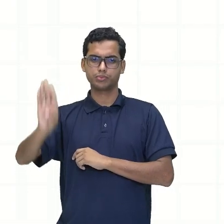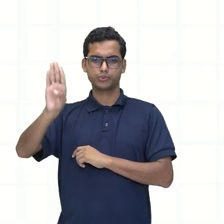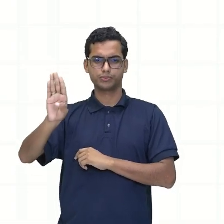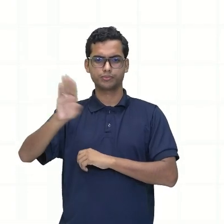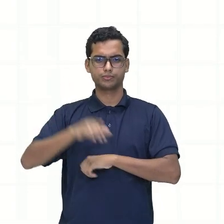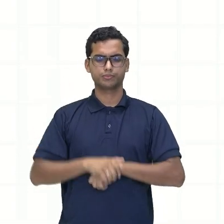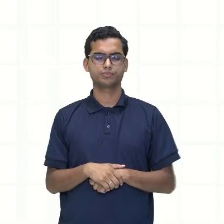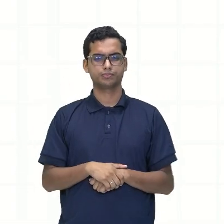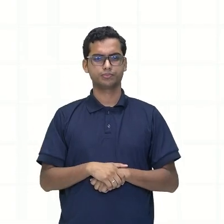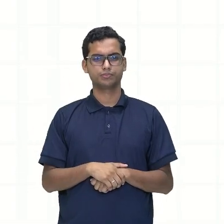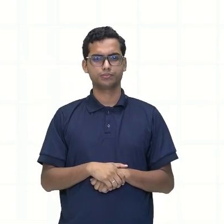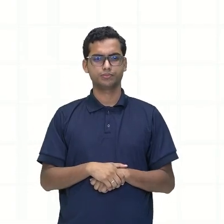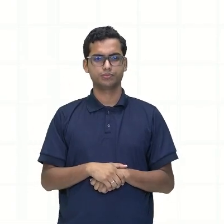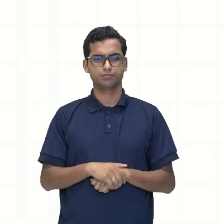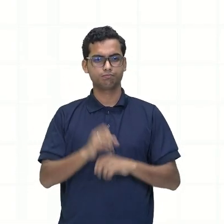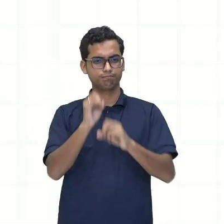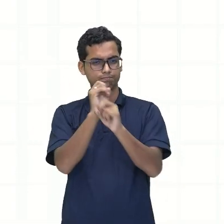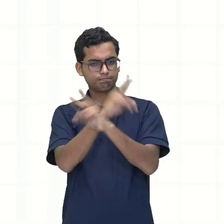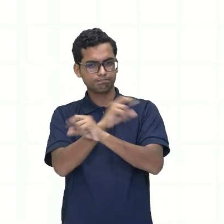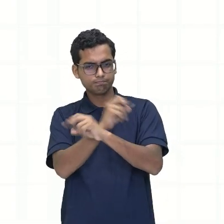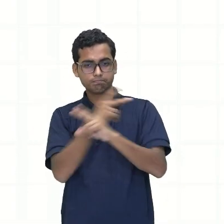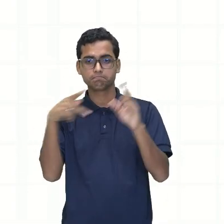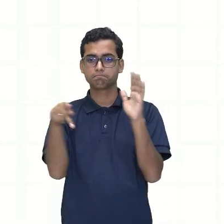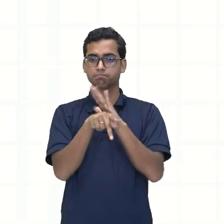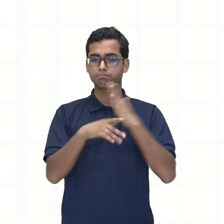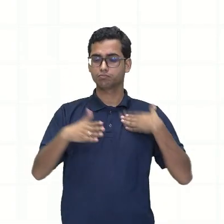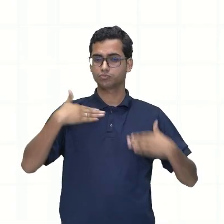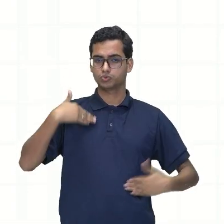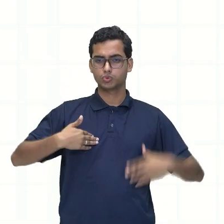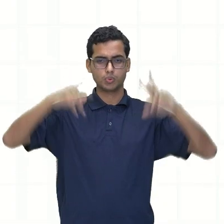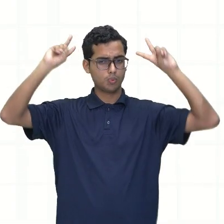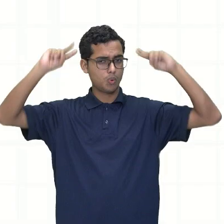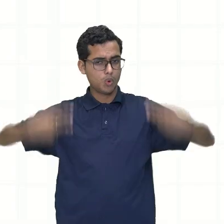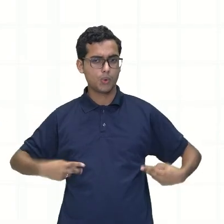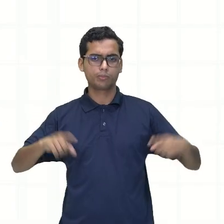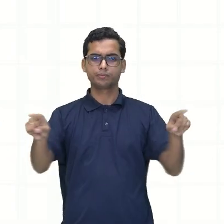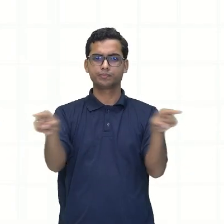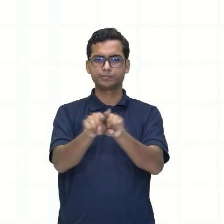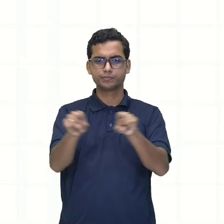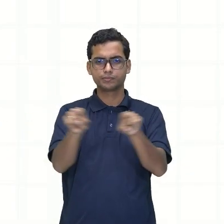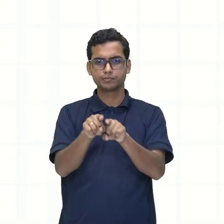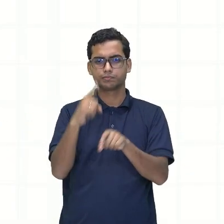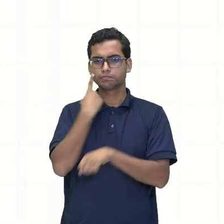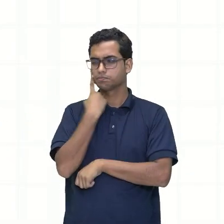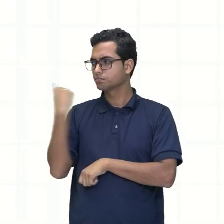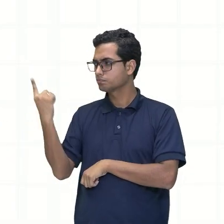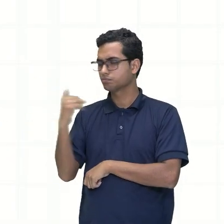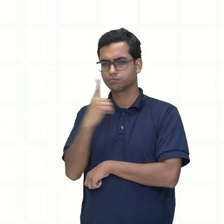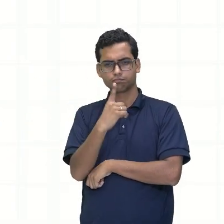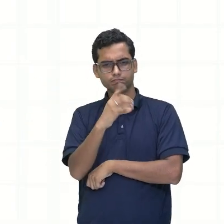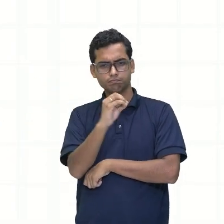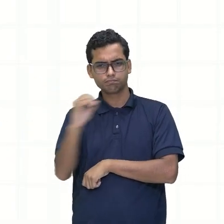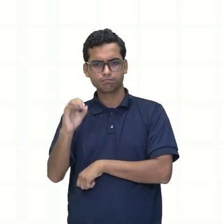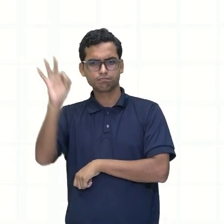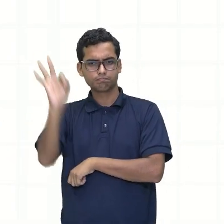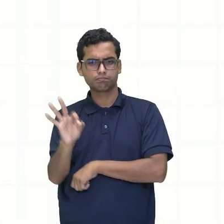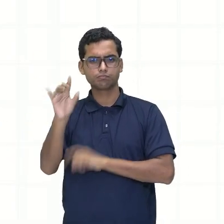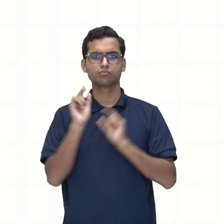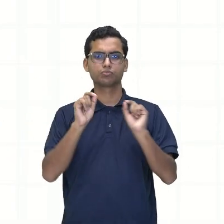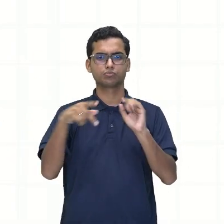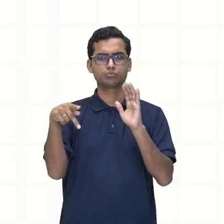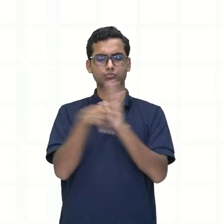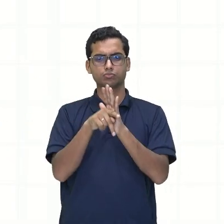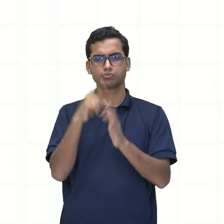B, nociva aos seres humanos. E além do B também 100%